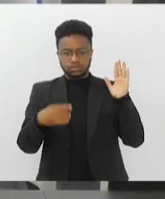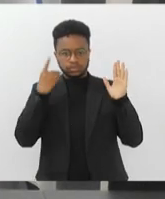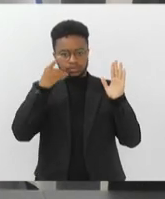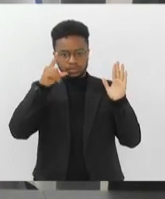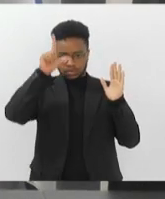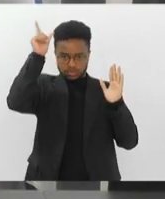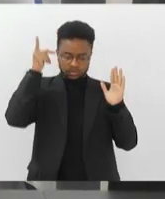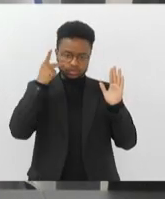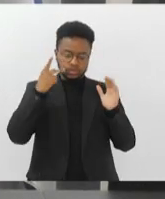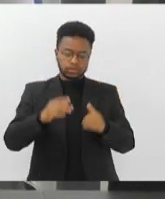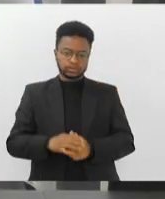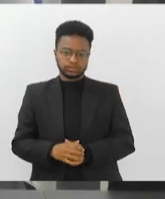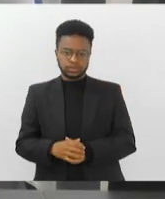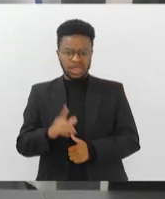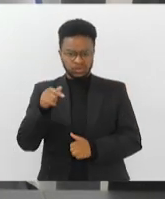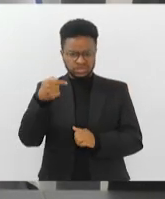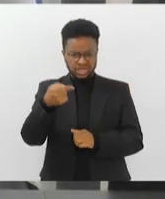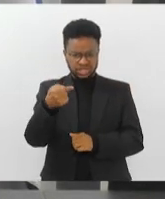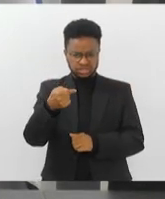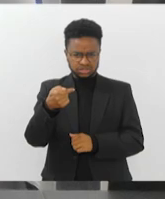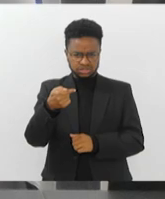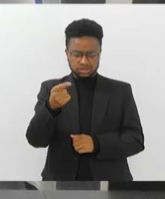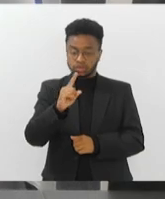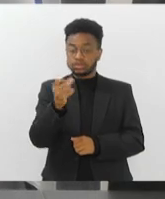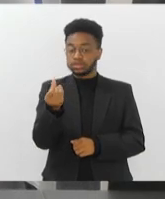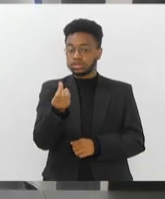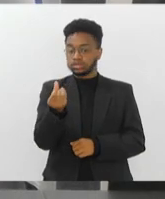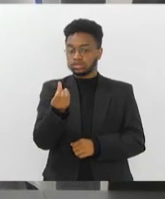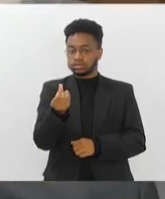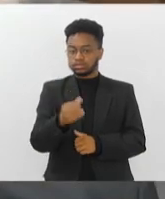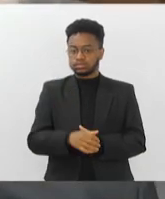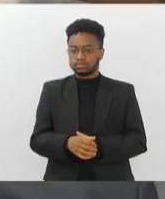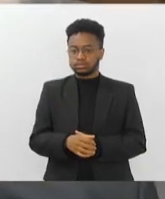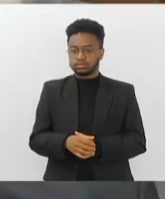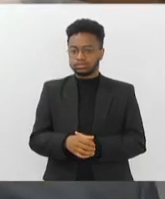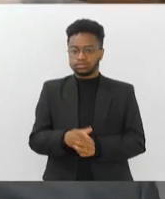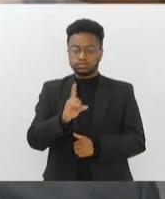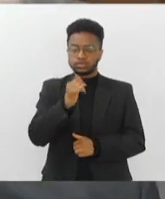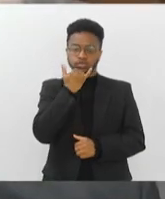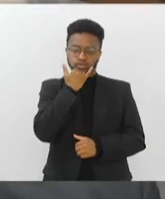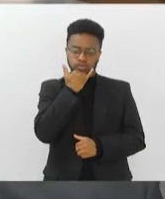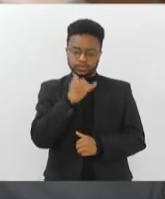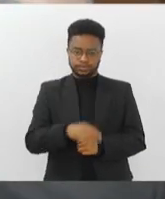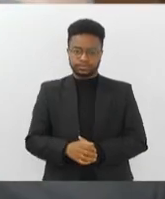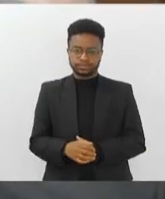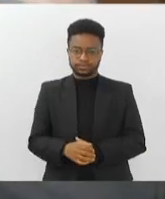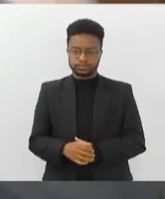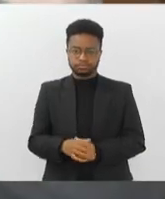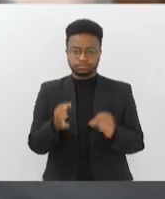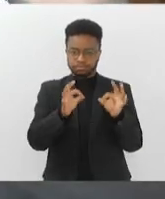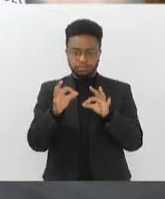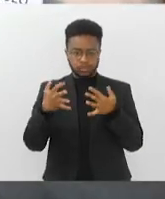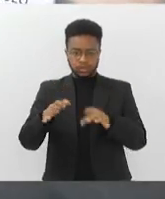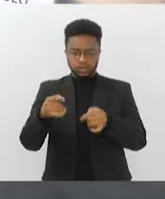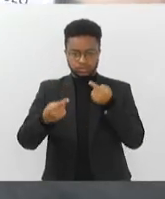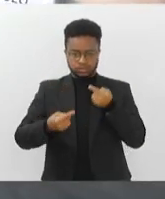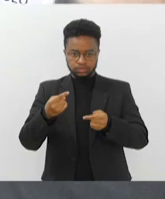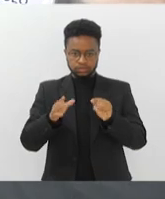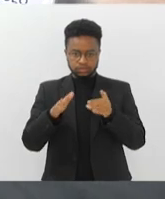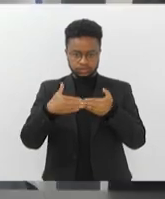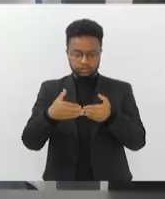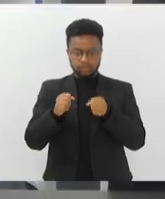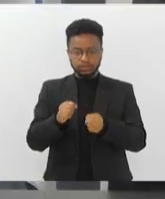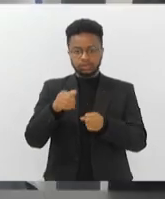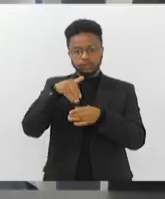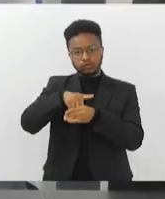Luiz Paulo. É o 7? É o 6 da pauta. 6. Ah, então me perdoe. Não havendo quem queira discutir, encerrada a discussão.